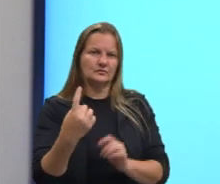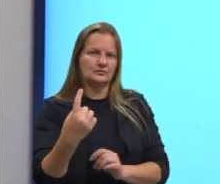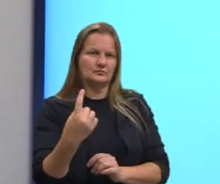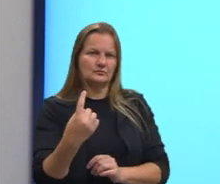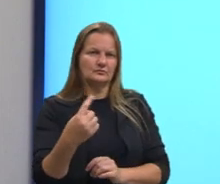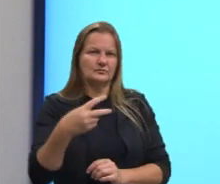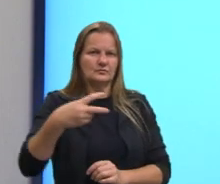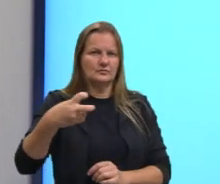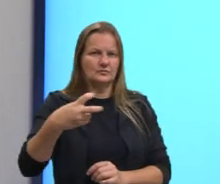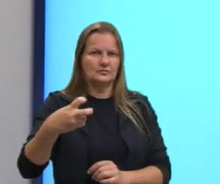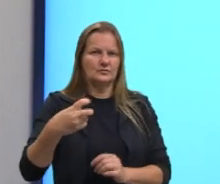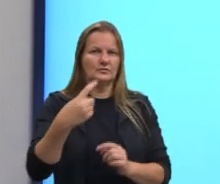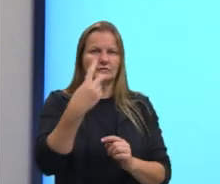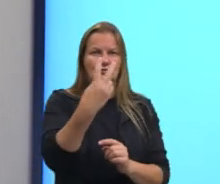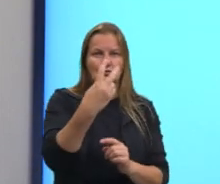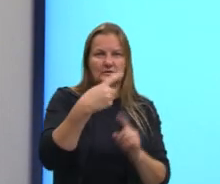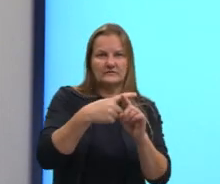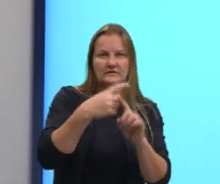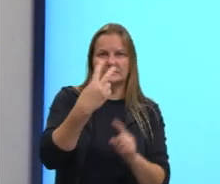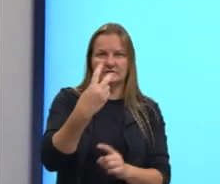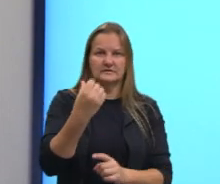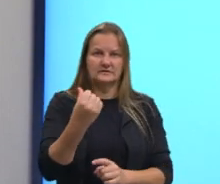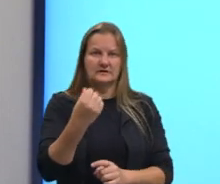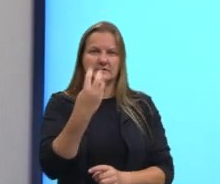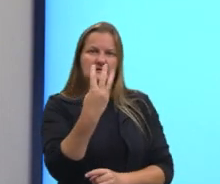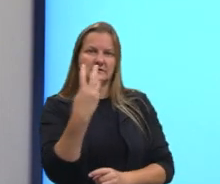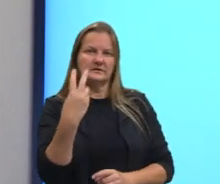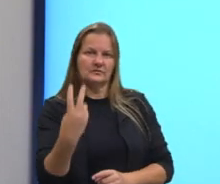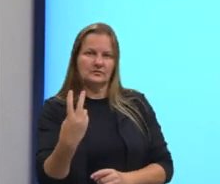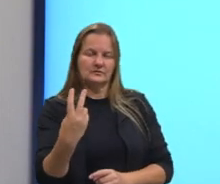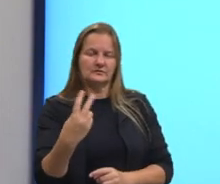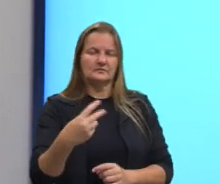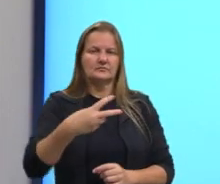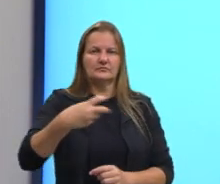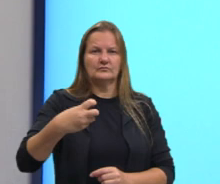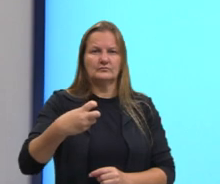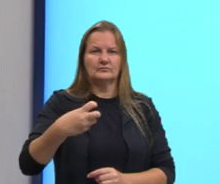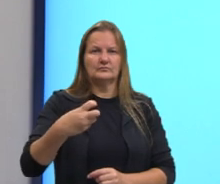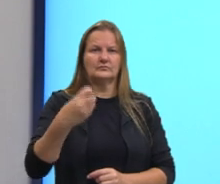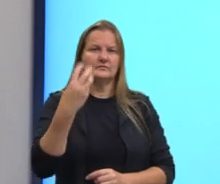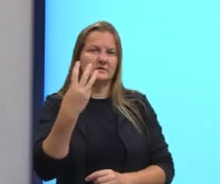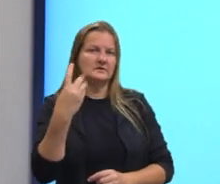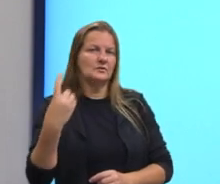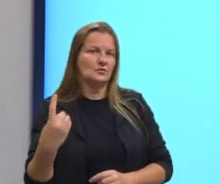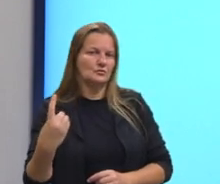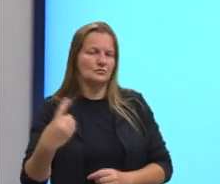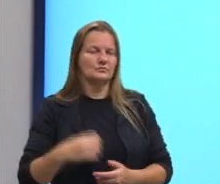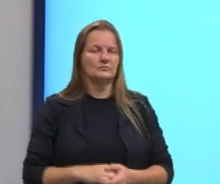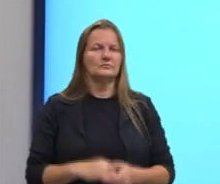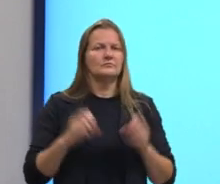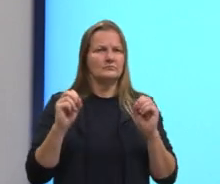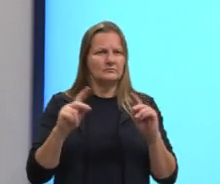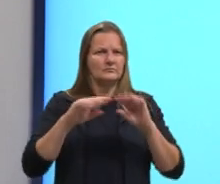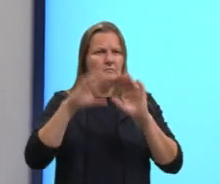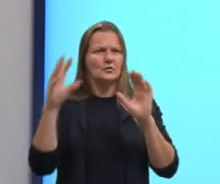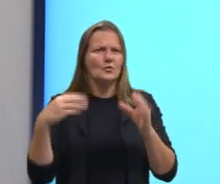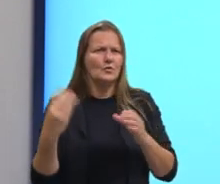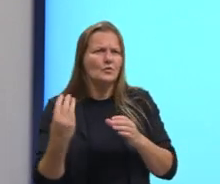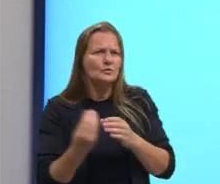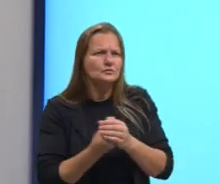- um duas vezes 1632 - 1 31 então conjunto B